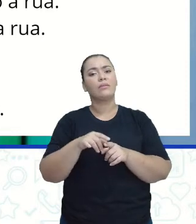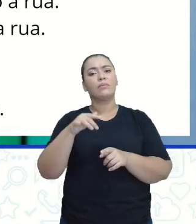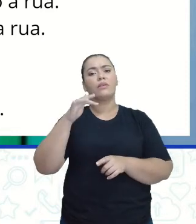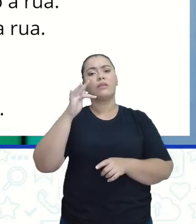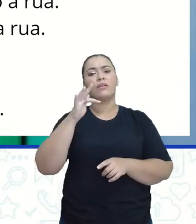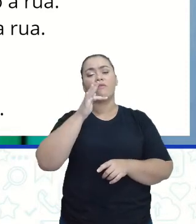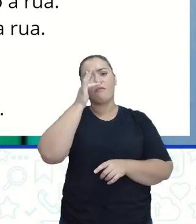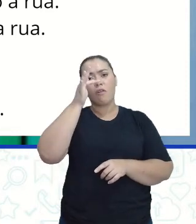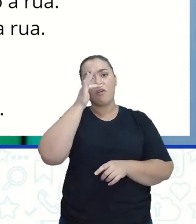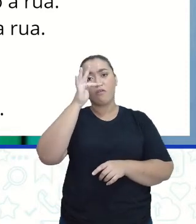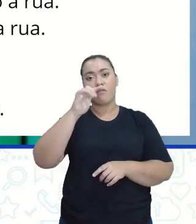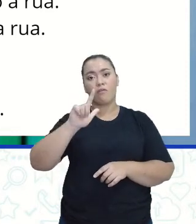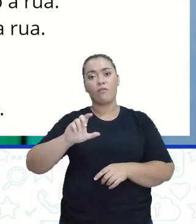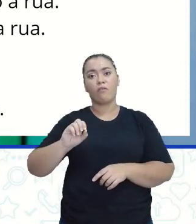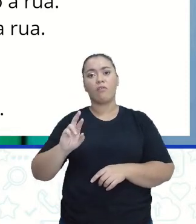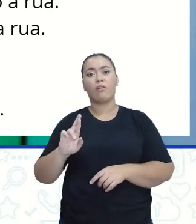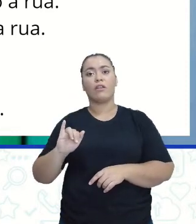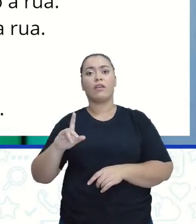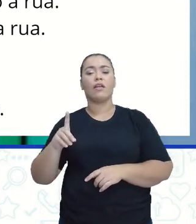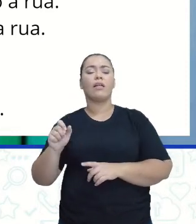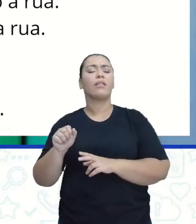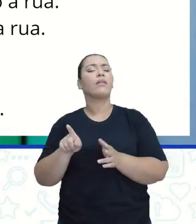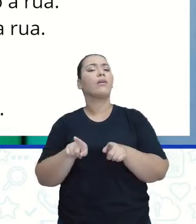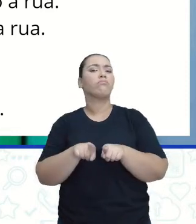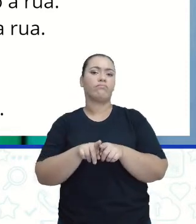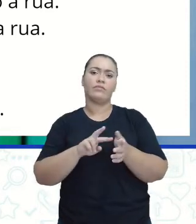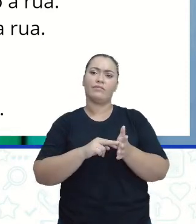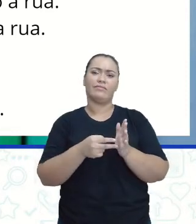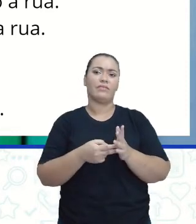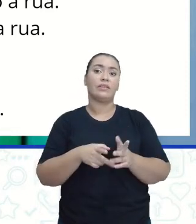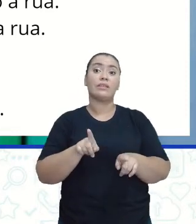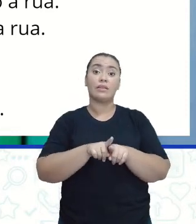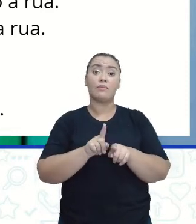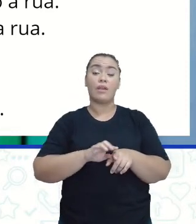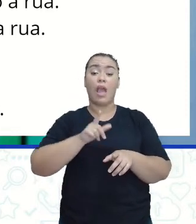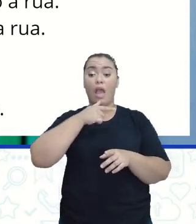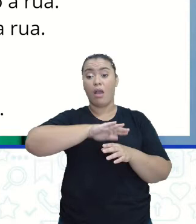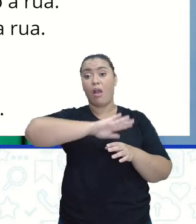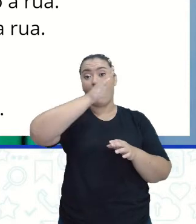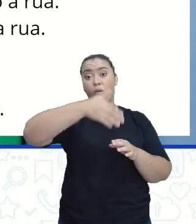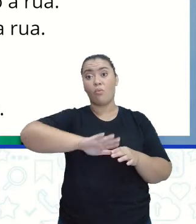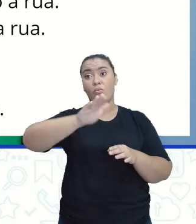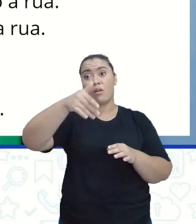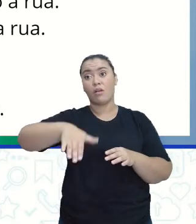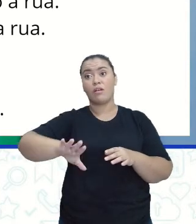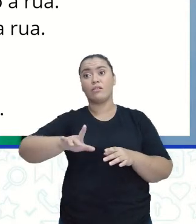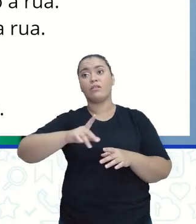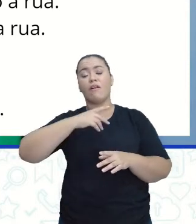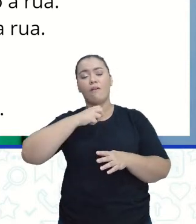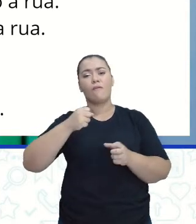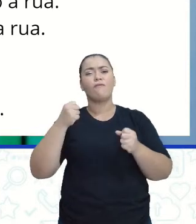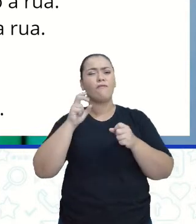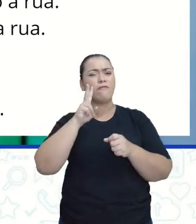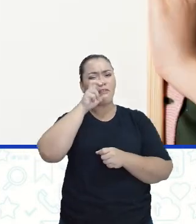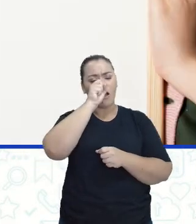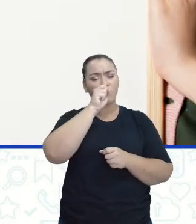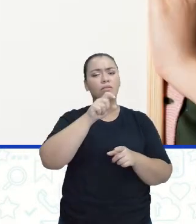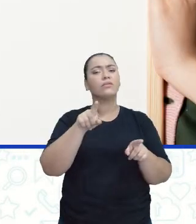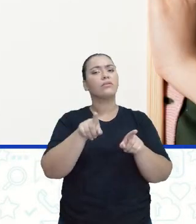floridas estavam decorando a rua. As ondas do mar estavam fortes. As ondas marítimas estavam